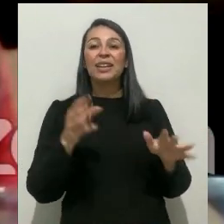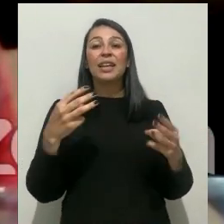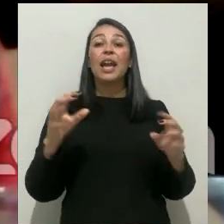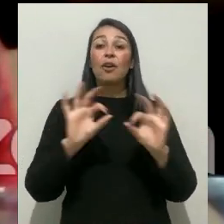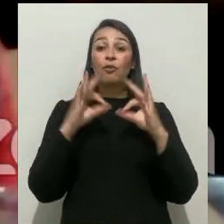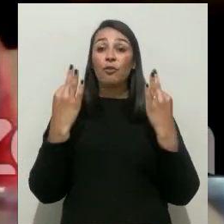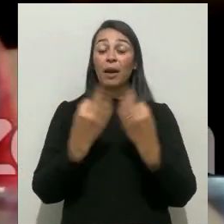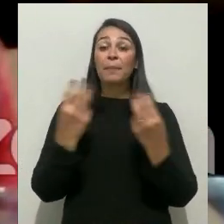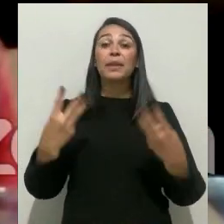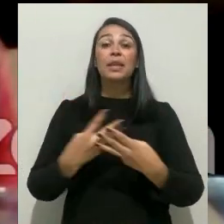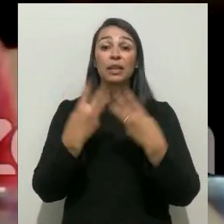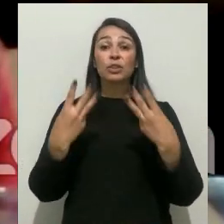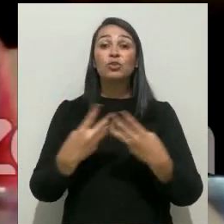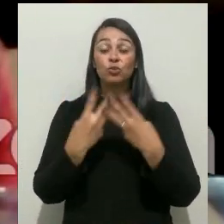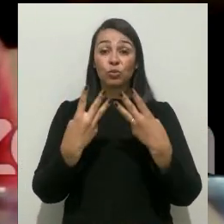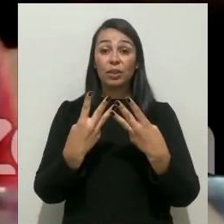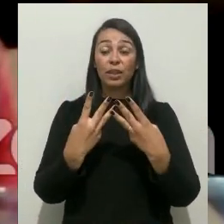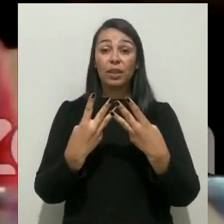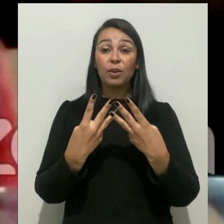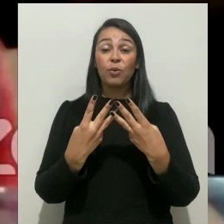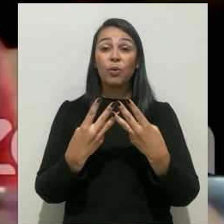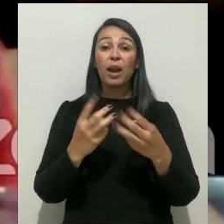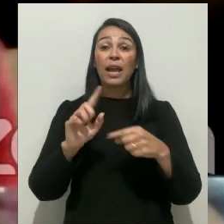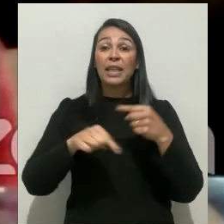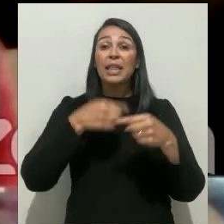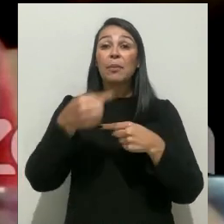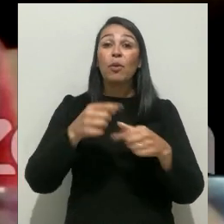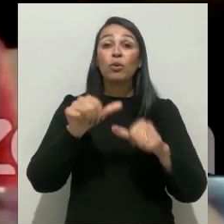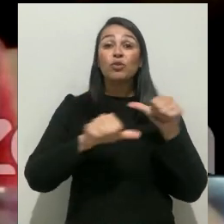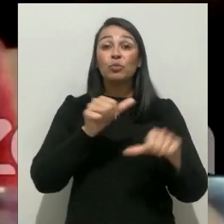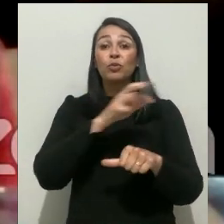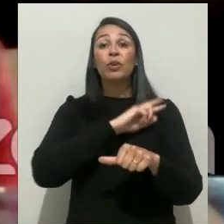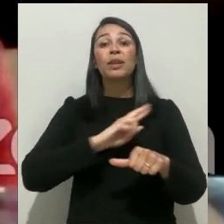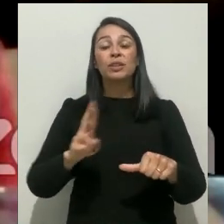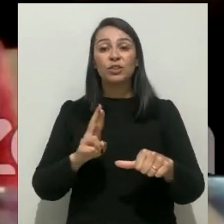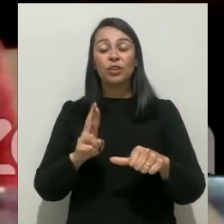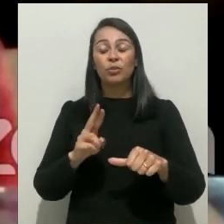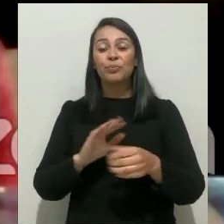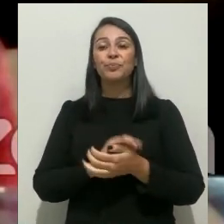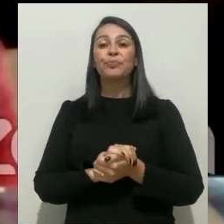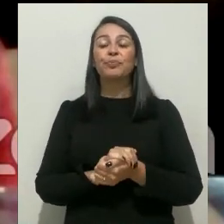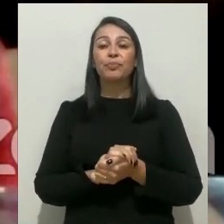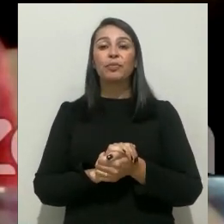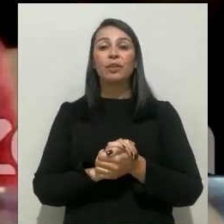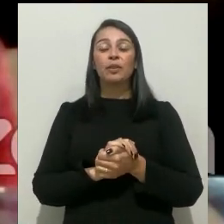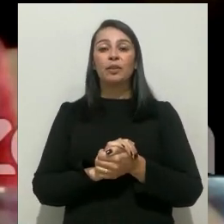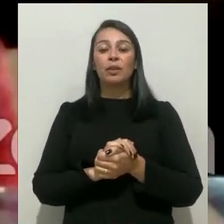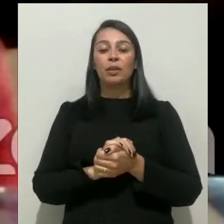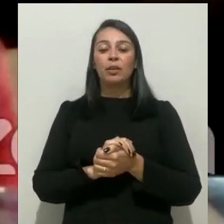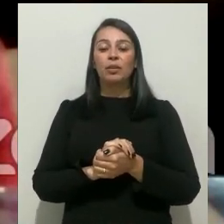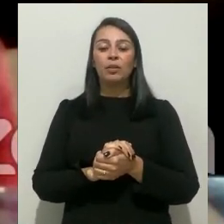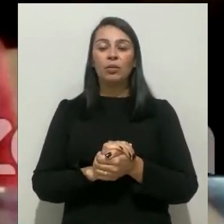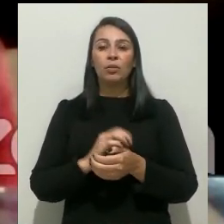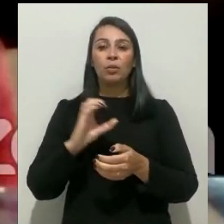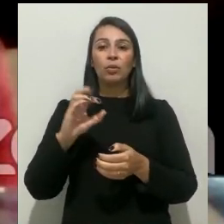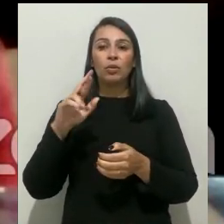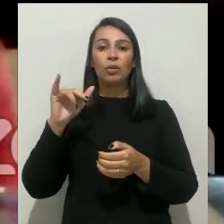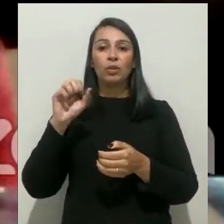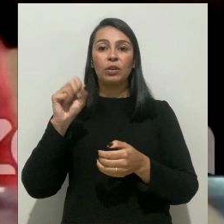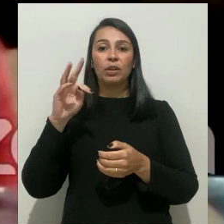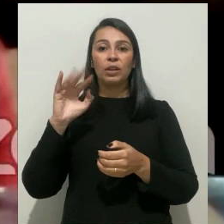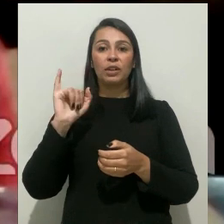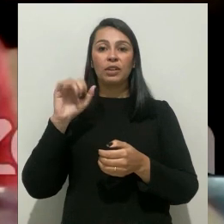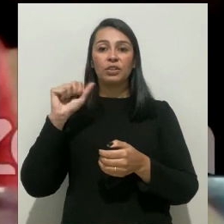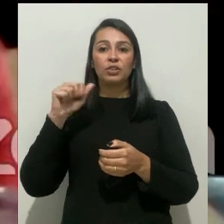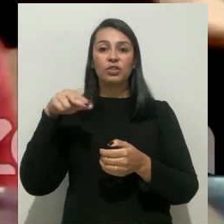judeu, família judia, e se converteu ao cristianismo após o término da obra, né? Depois que ele ficou 5 anos em cima